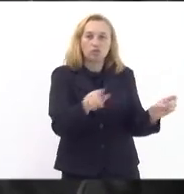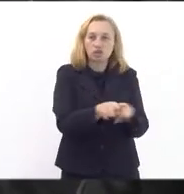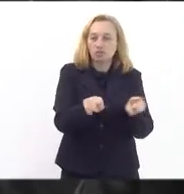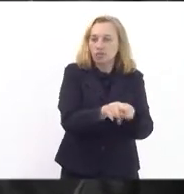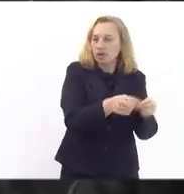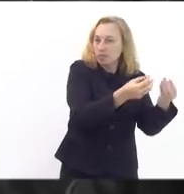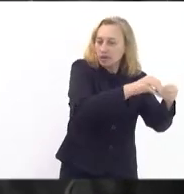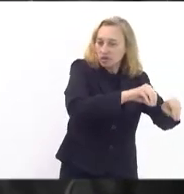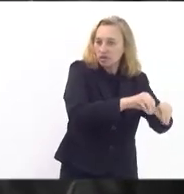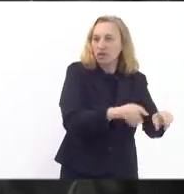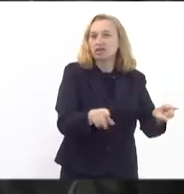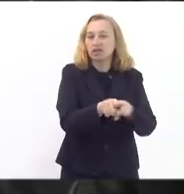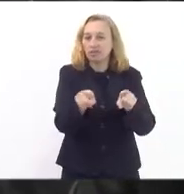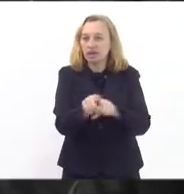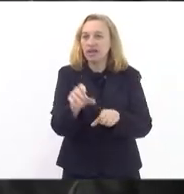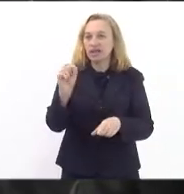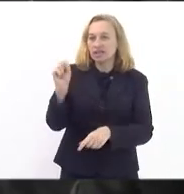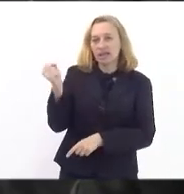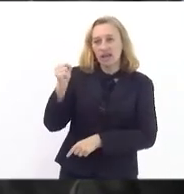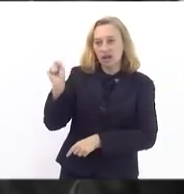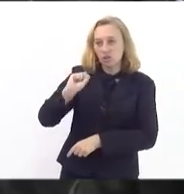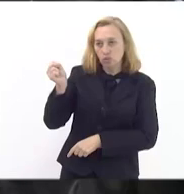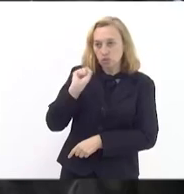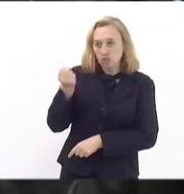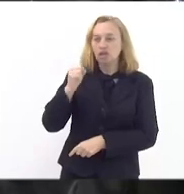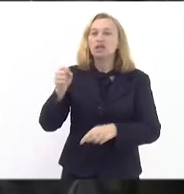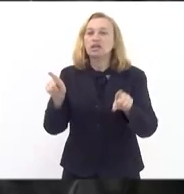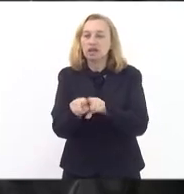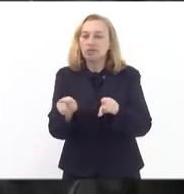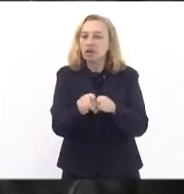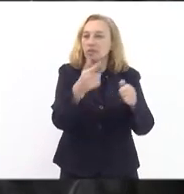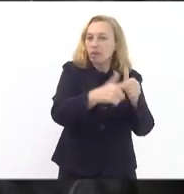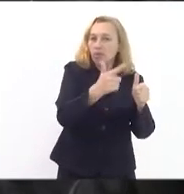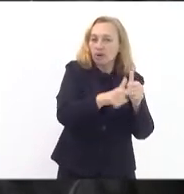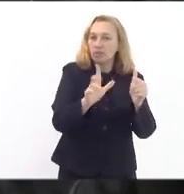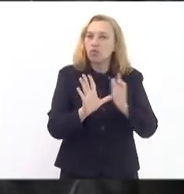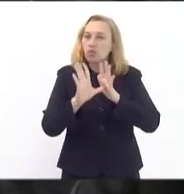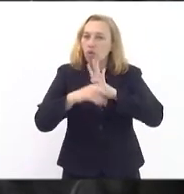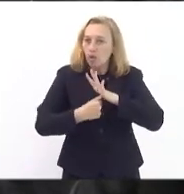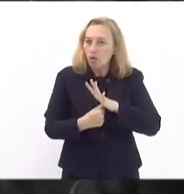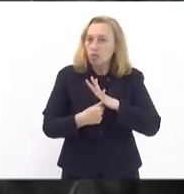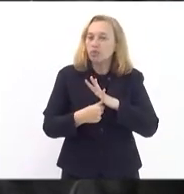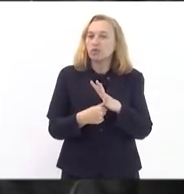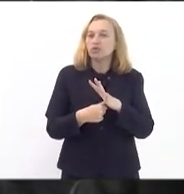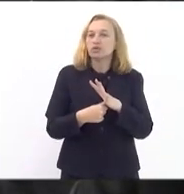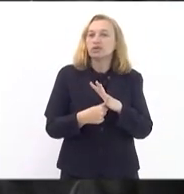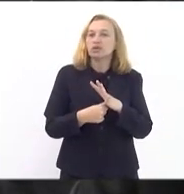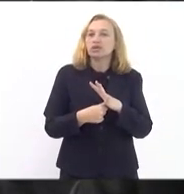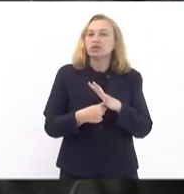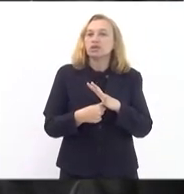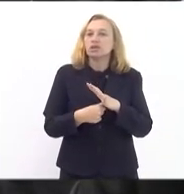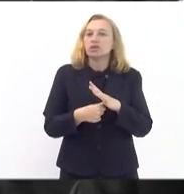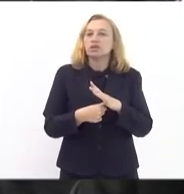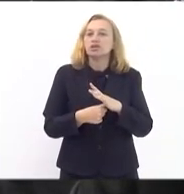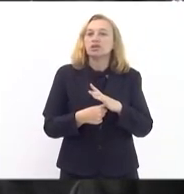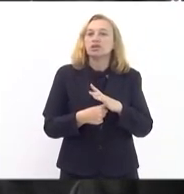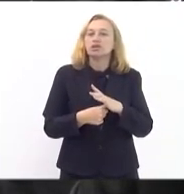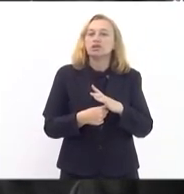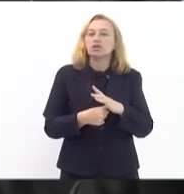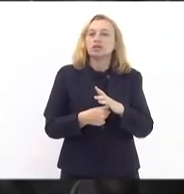prejudicadas amaldiçoadas por não também tiveram que tiveram problemas com Furtos o e vandalismos nas